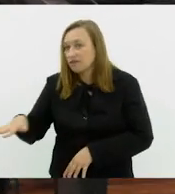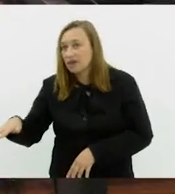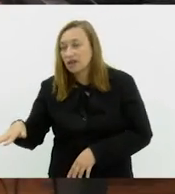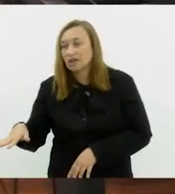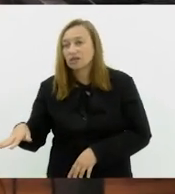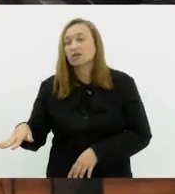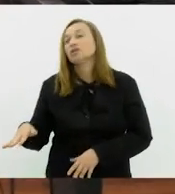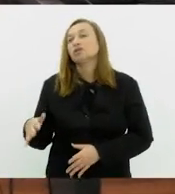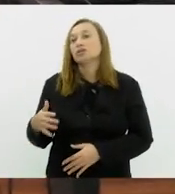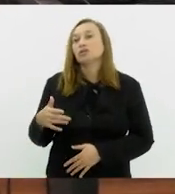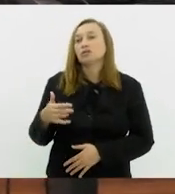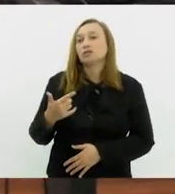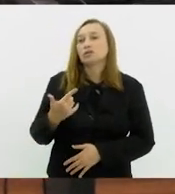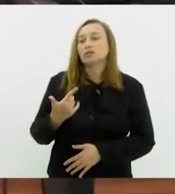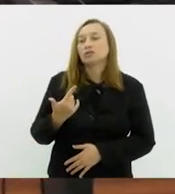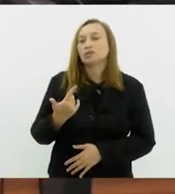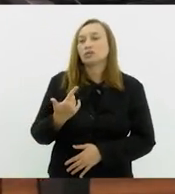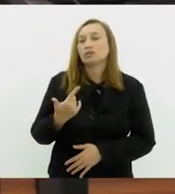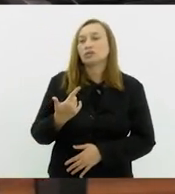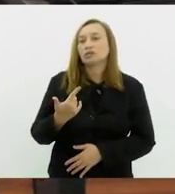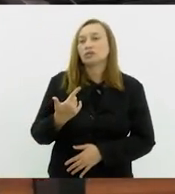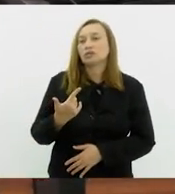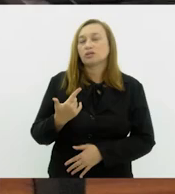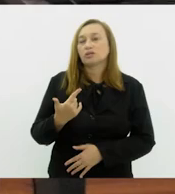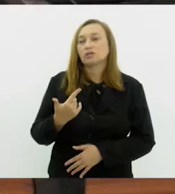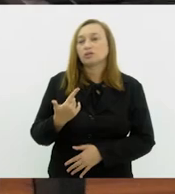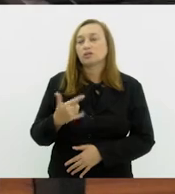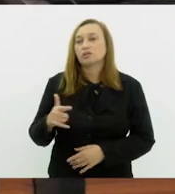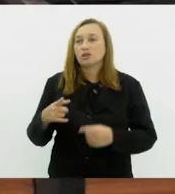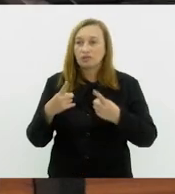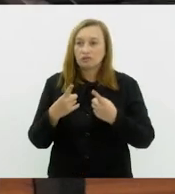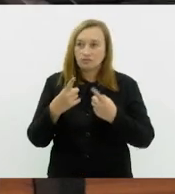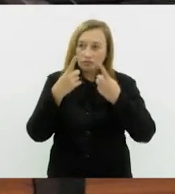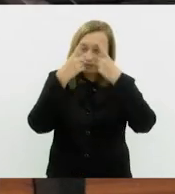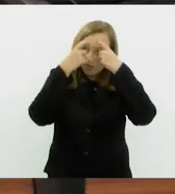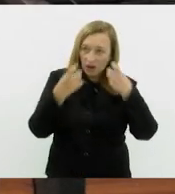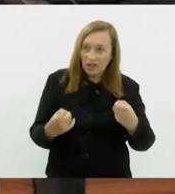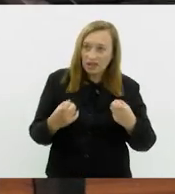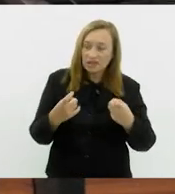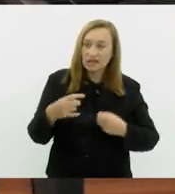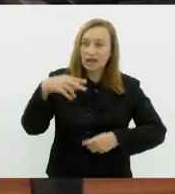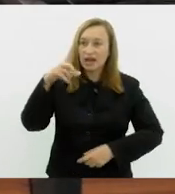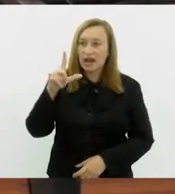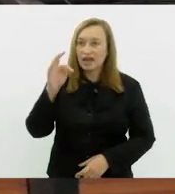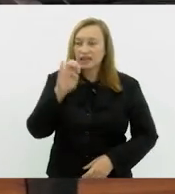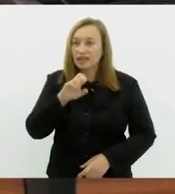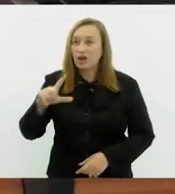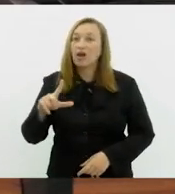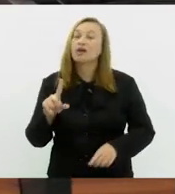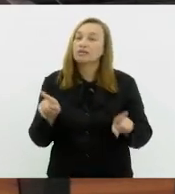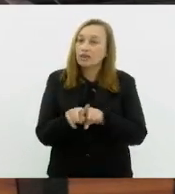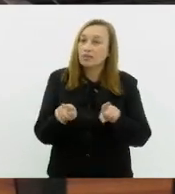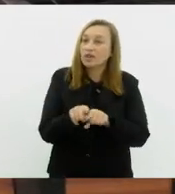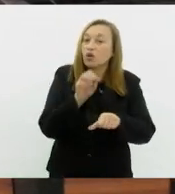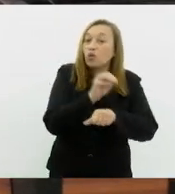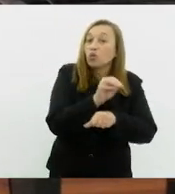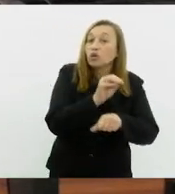elas não estão na centralidade da violência letal, elas também estão cuidando daqueles que foram violados, que a gente sabe que